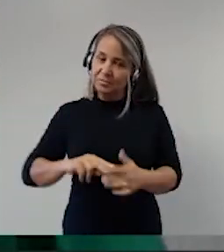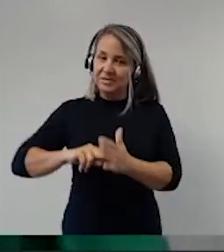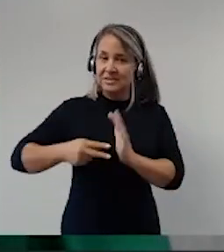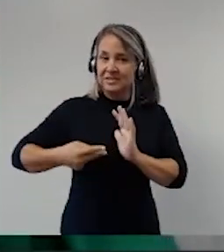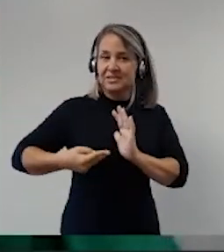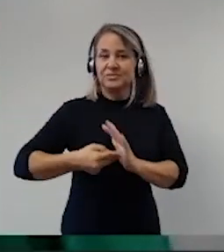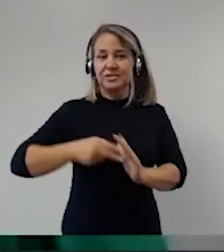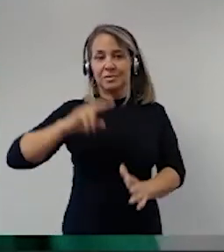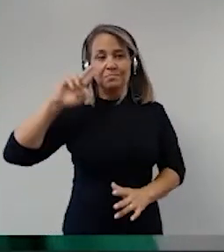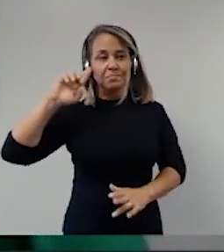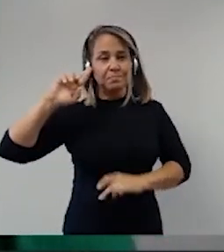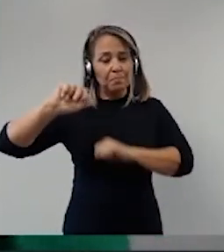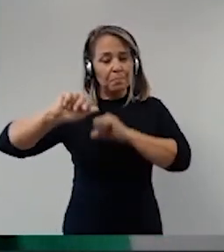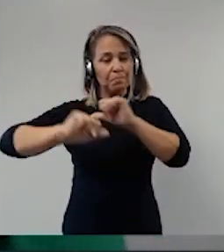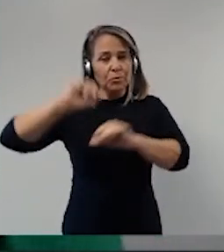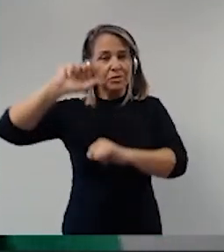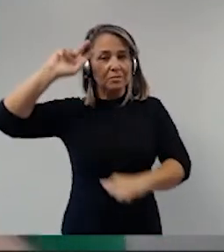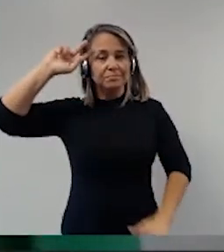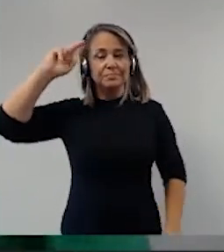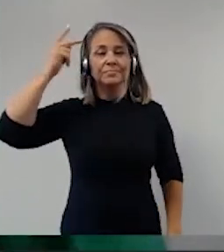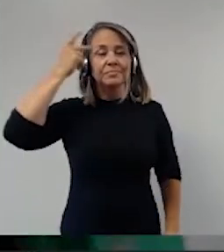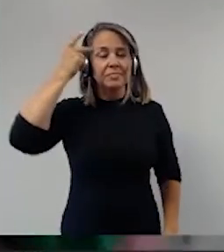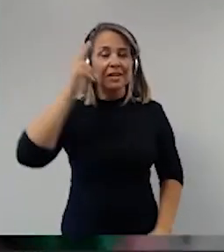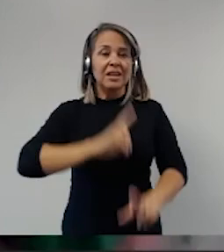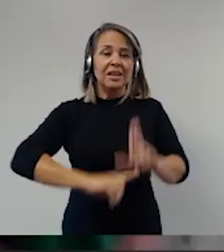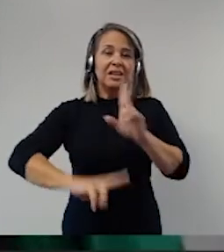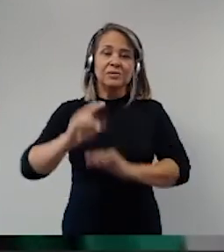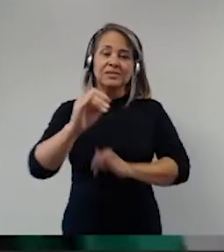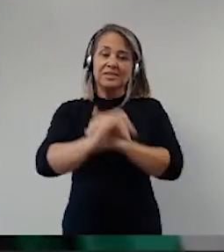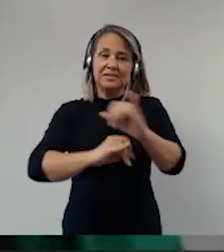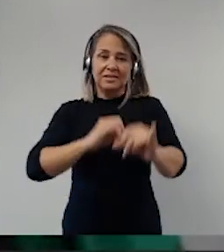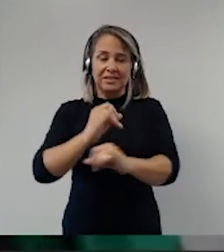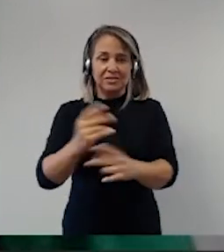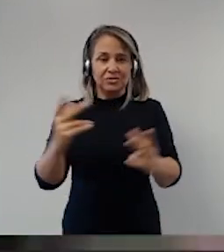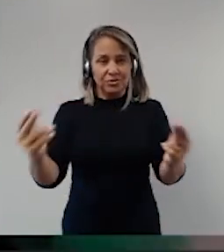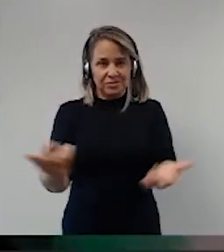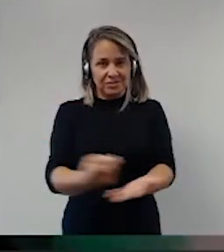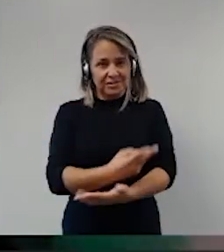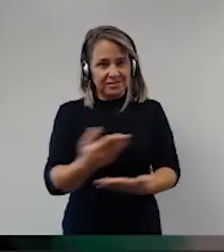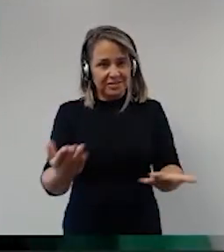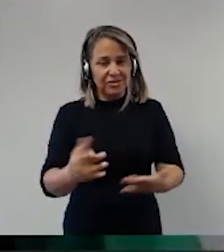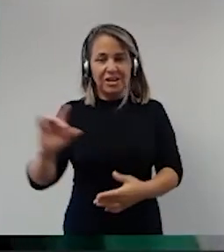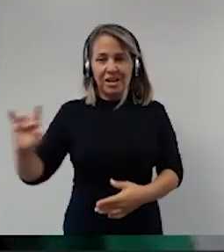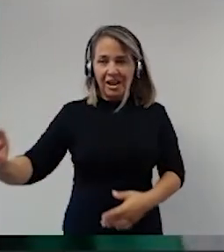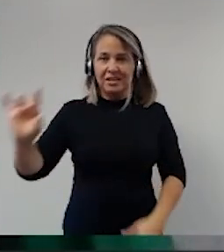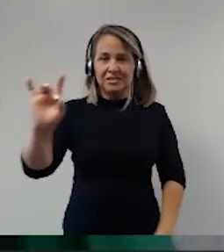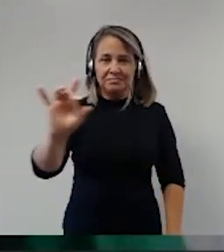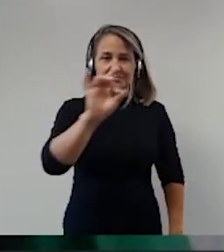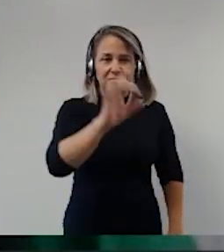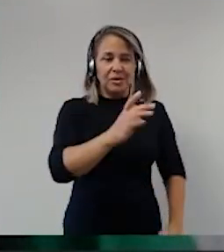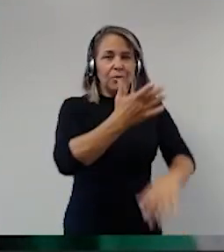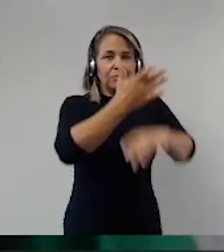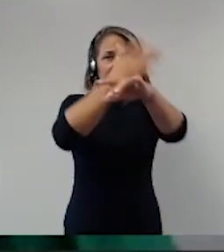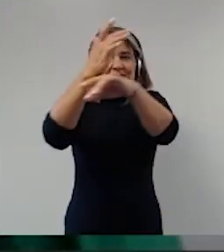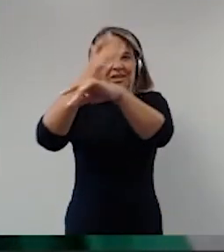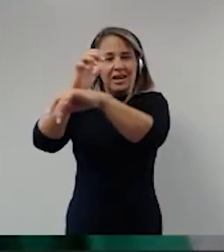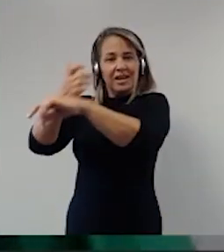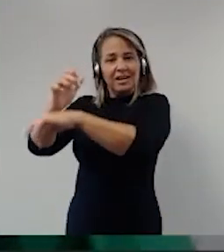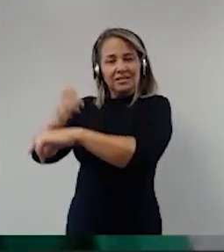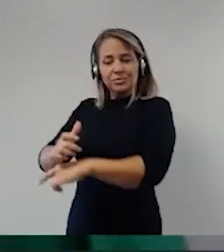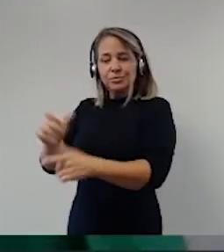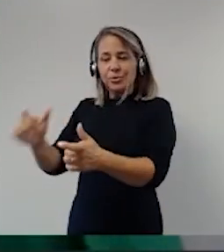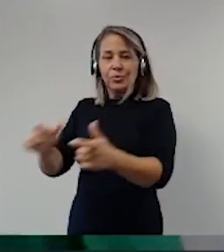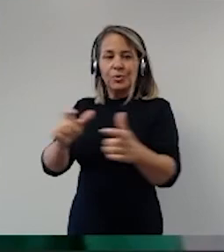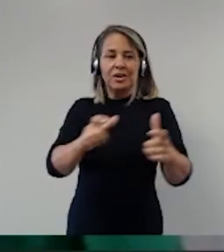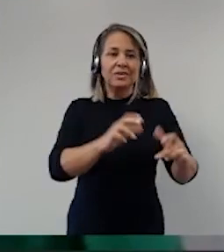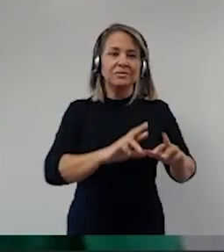ressignificar isso, que a gente possa utilizar a internet como a gente está utilizando agora nesse momento, cada um aqui em um estado, cada um em um local,